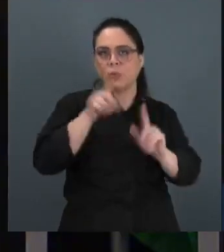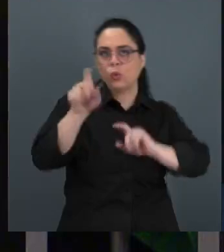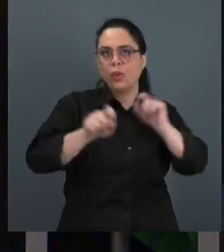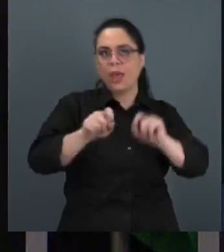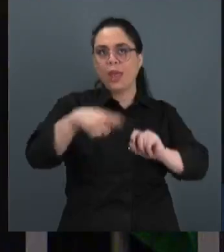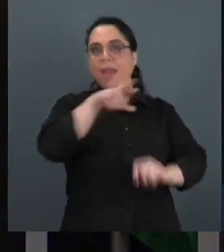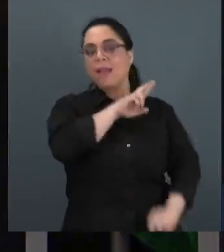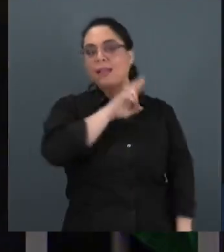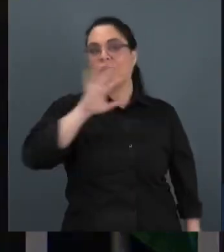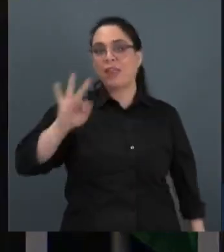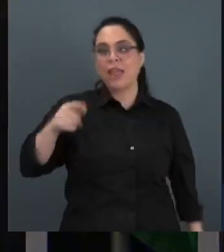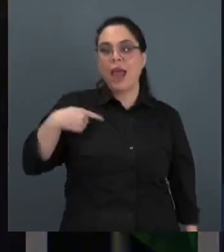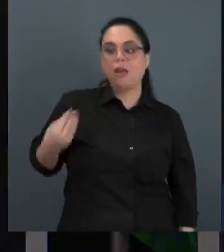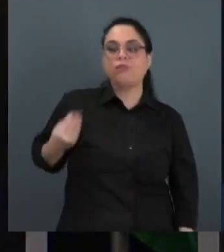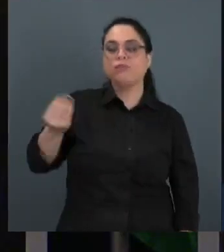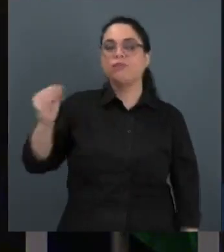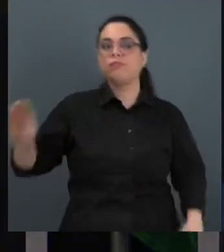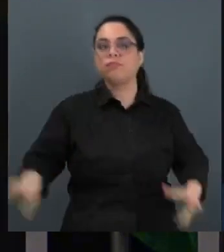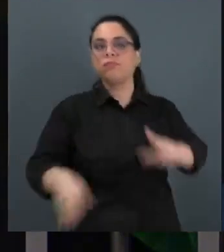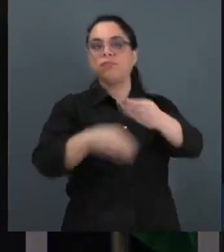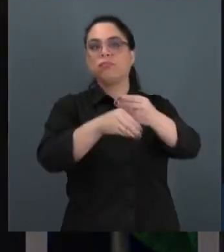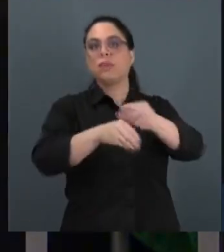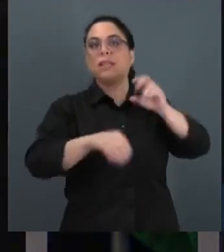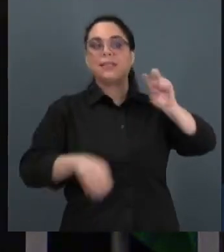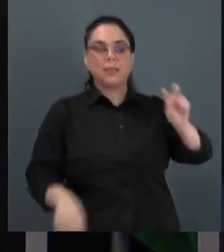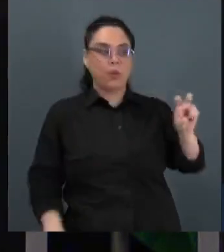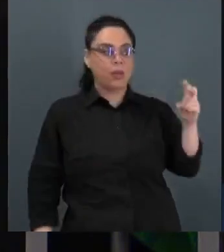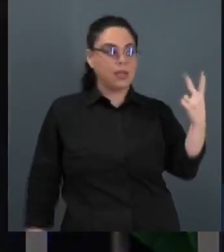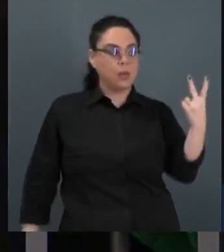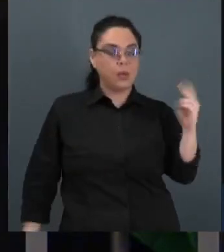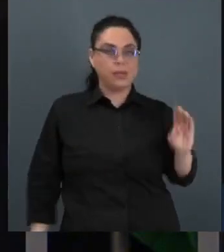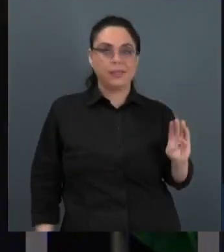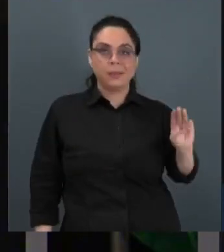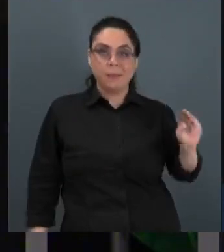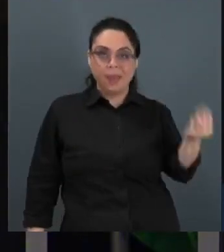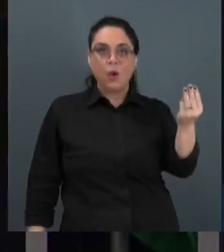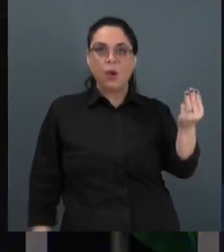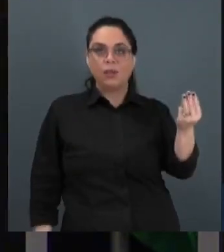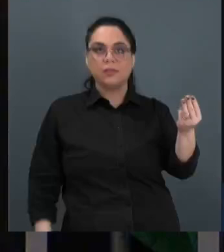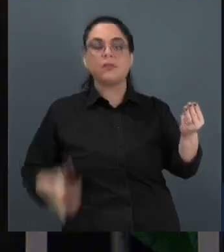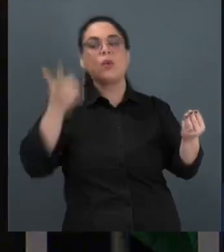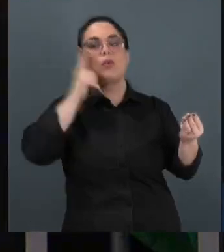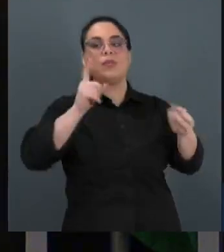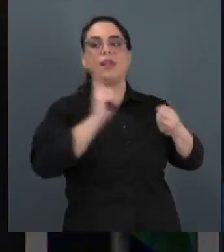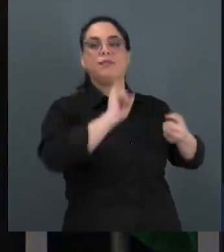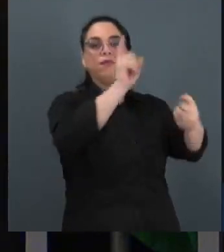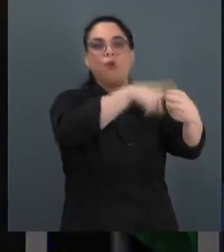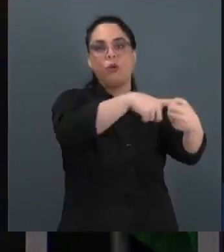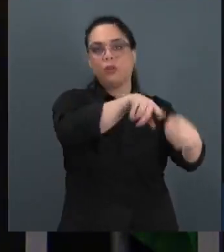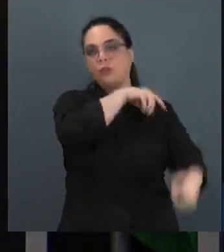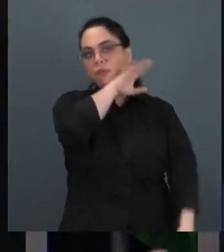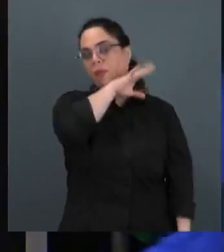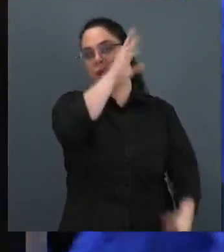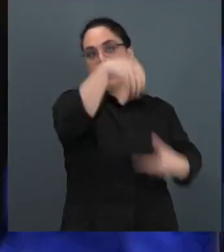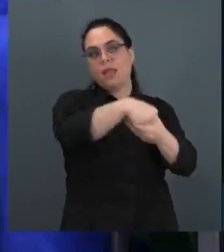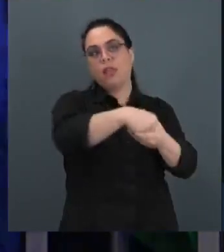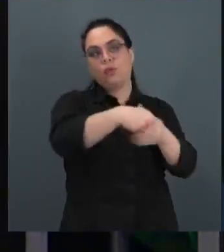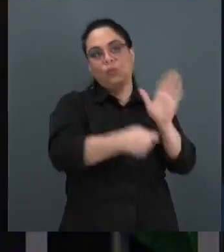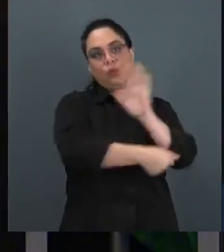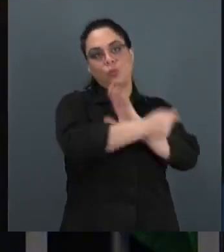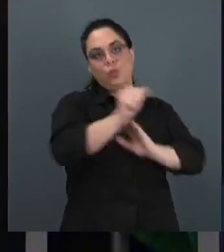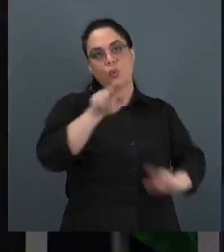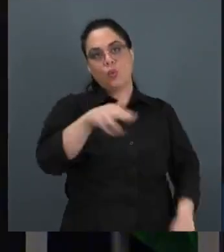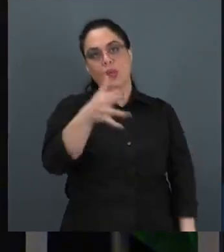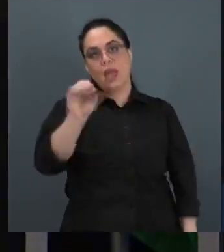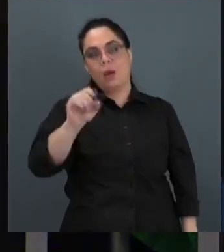Receita permitiu se alocar 52 bilhões de despesas dentro do orçamento da União, num